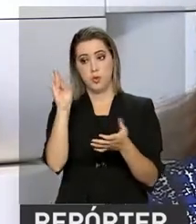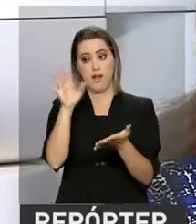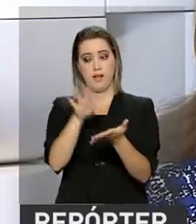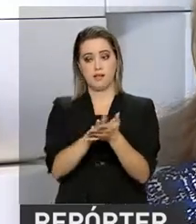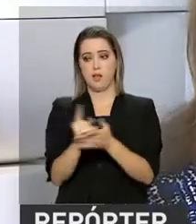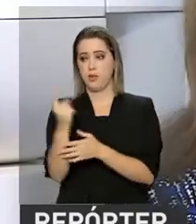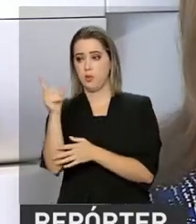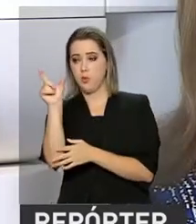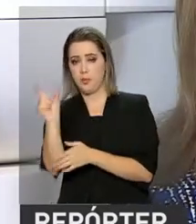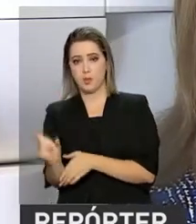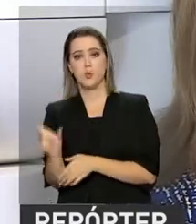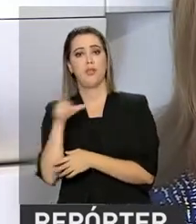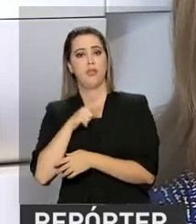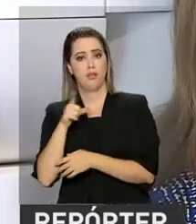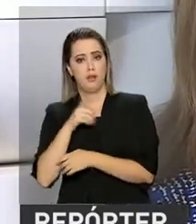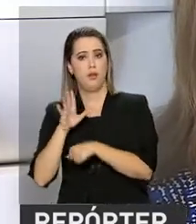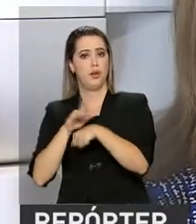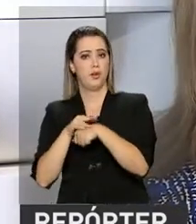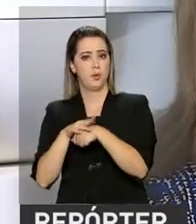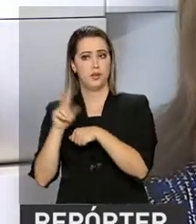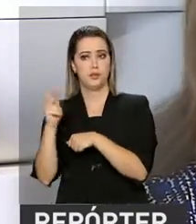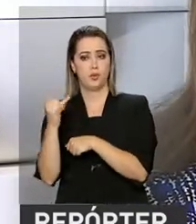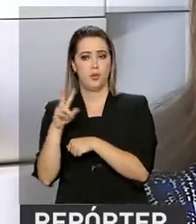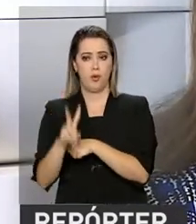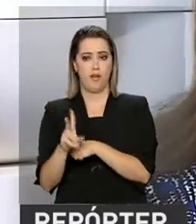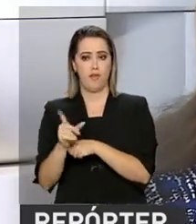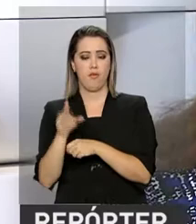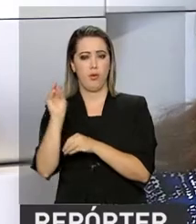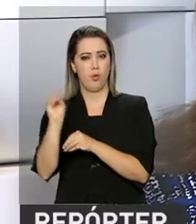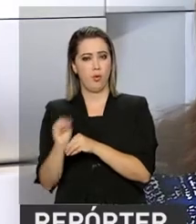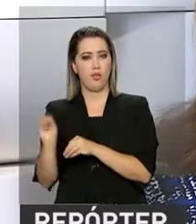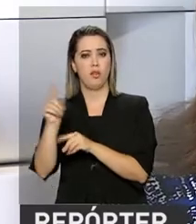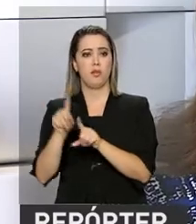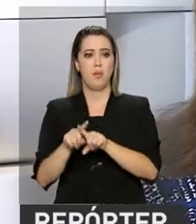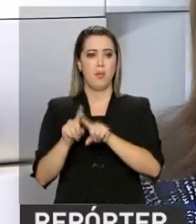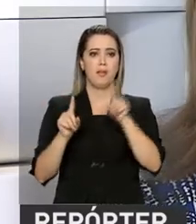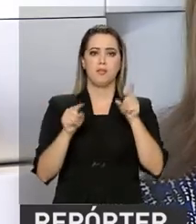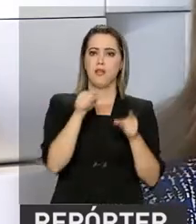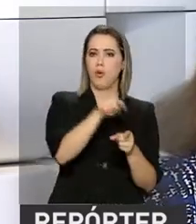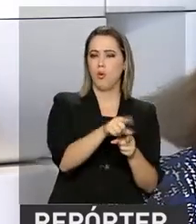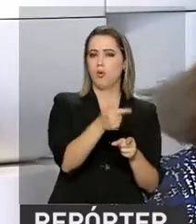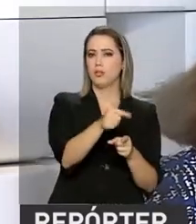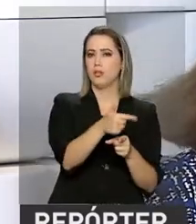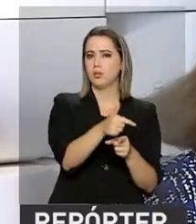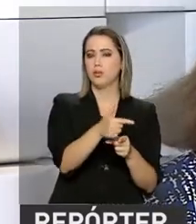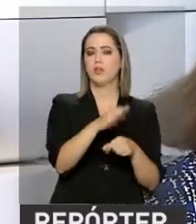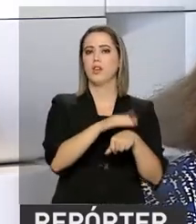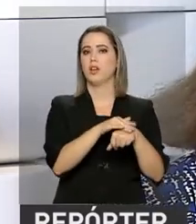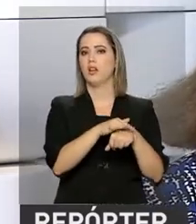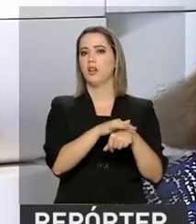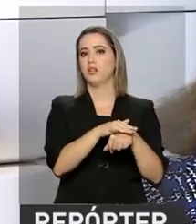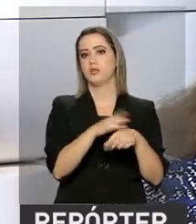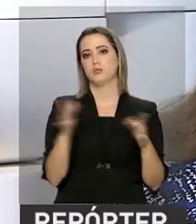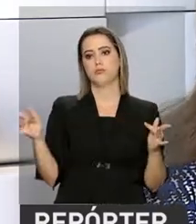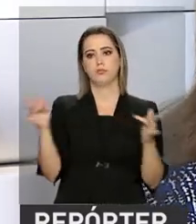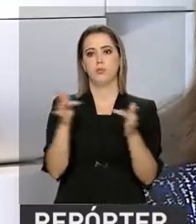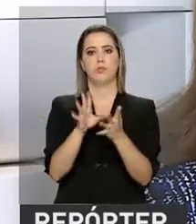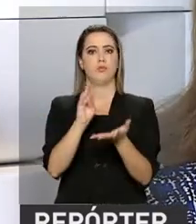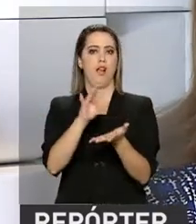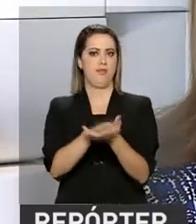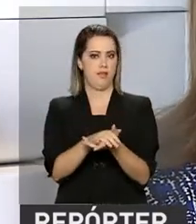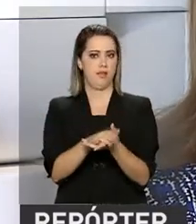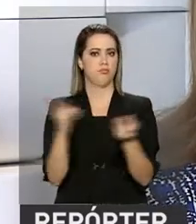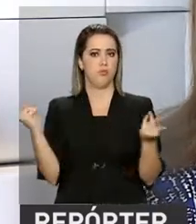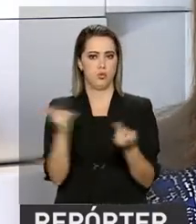uma pessoa é infectada pelo hiv está em tratamento ea outra não está infectada pelo hiv é o que hoje a gente